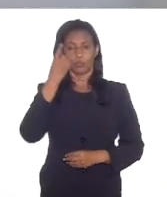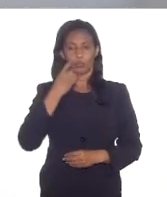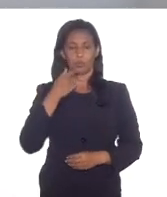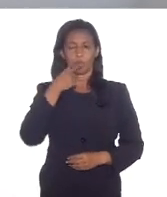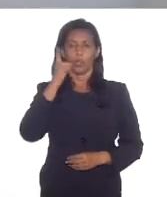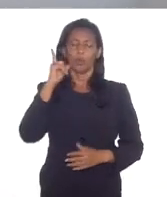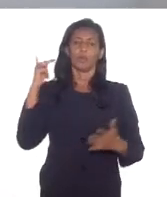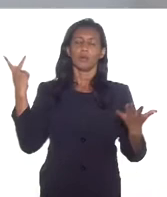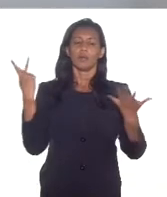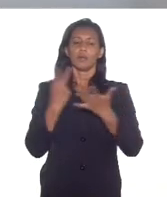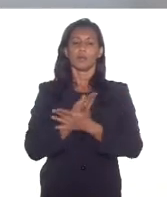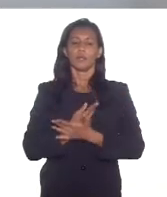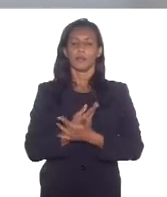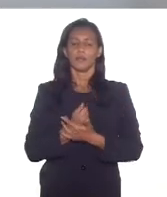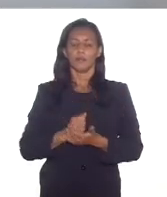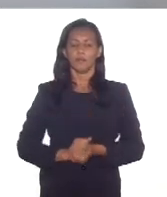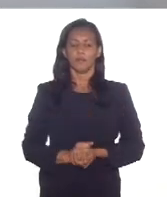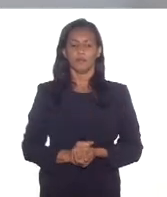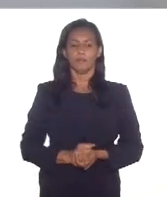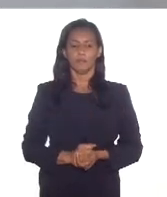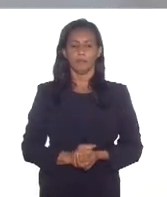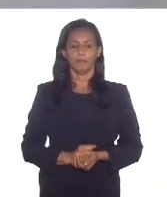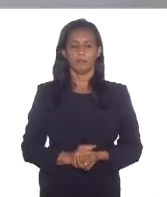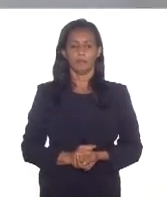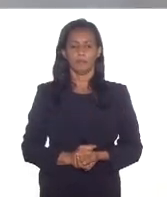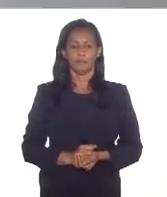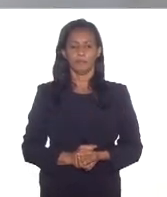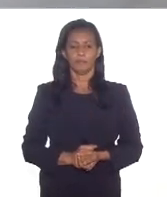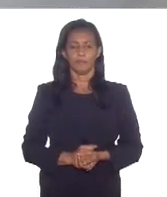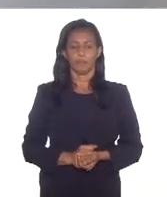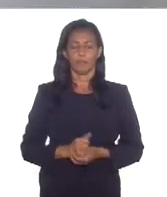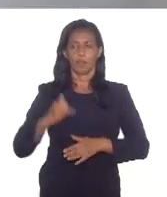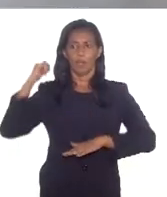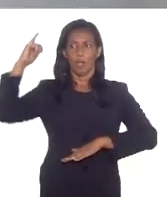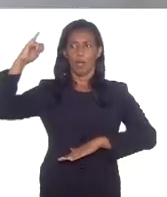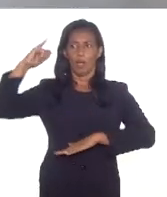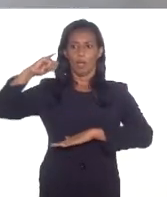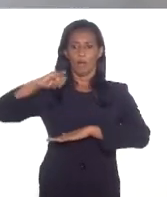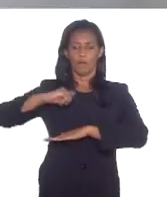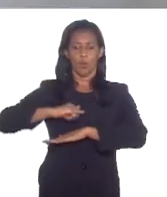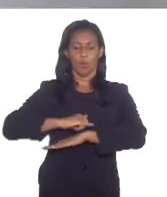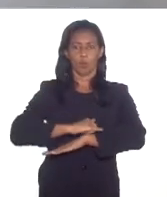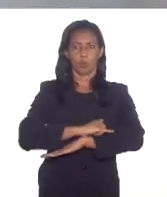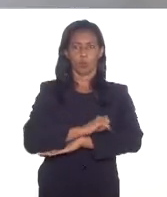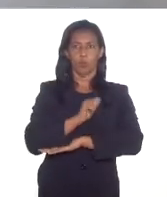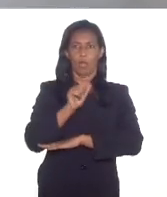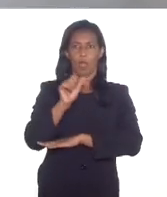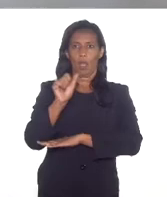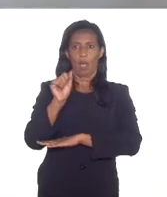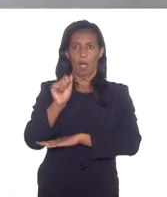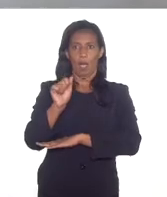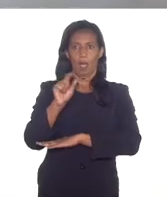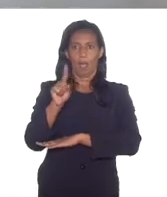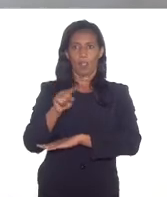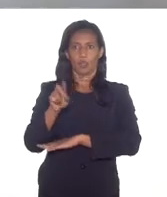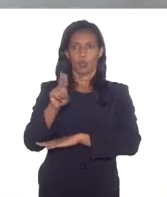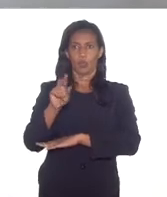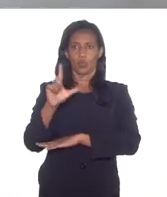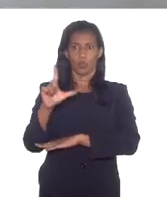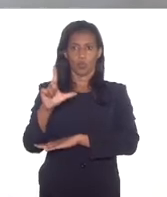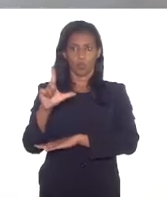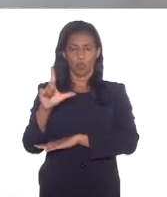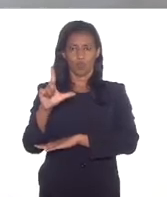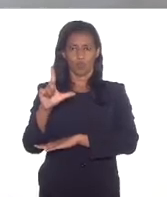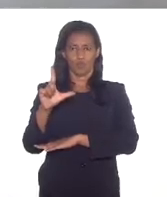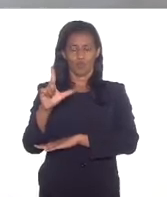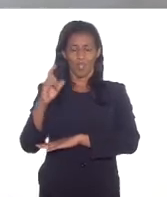ontem aconteceu uma ocorrência com um avião da Companhia Aérea Azul aqui no Santos Dumont. Teve que